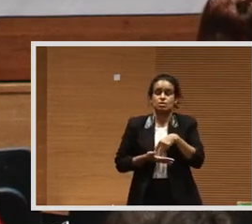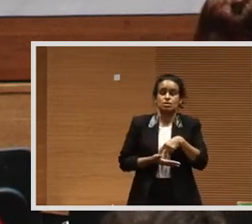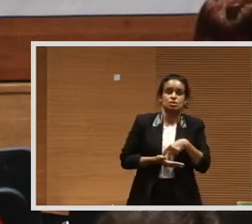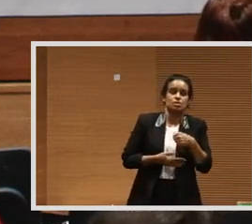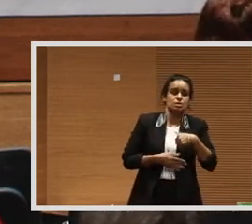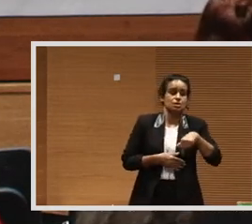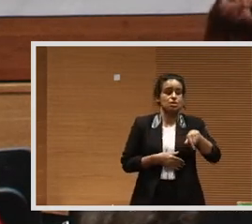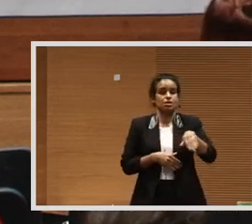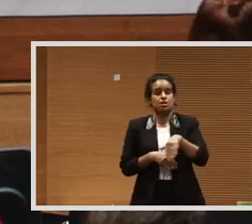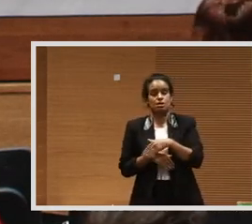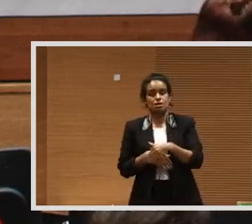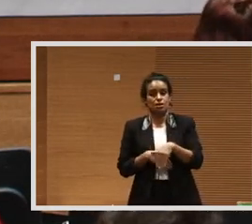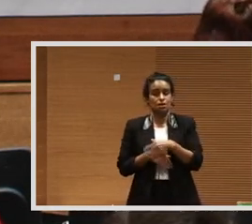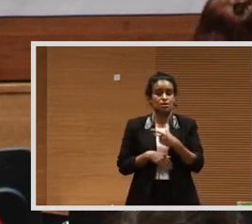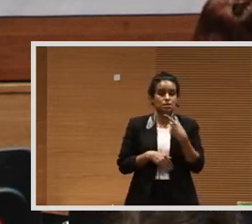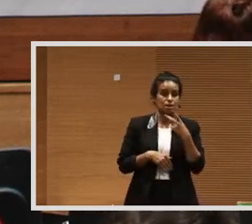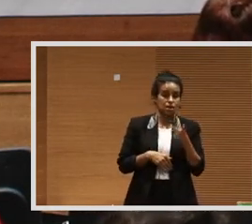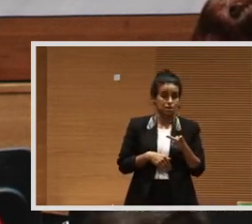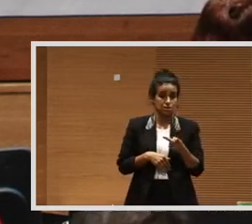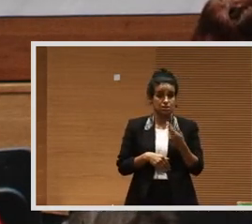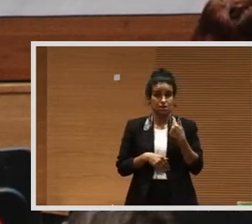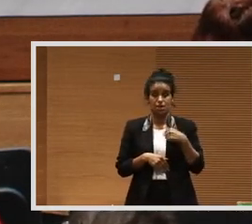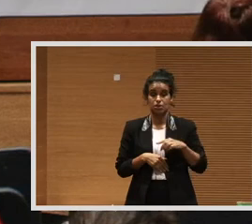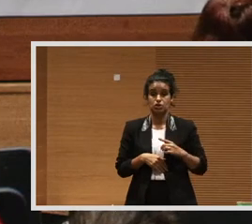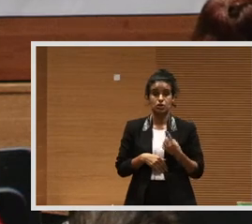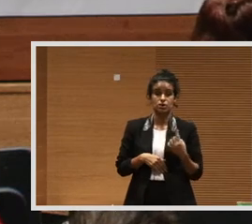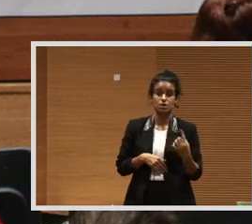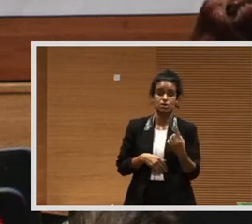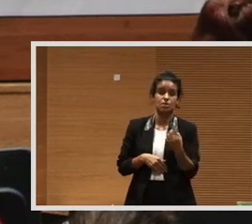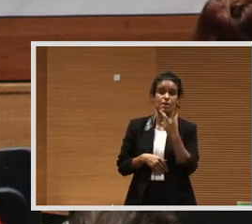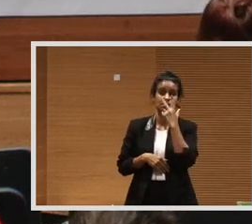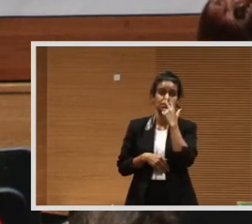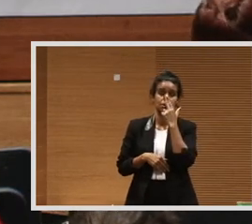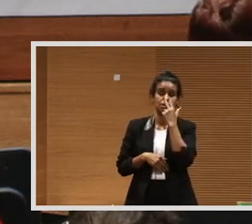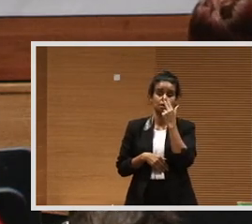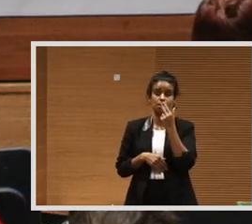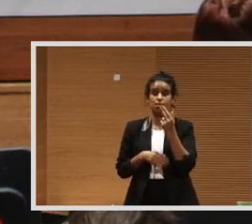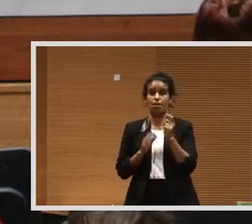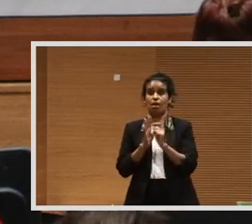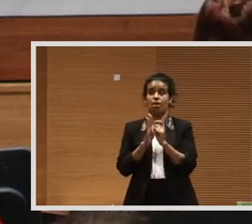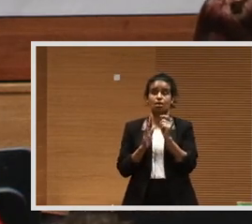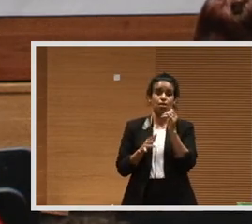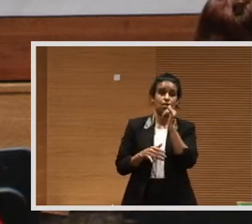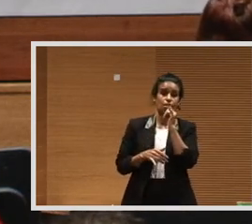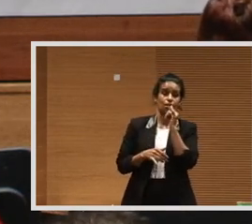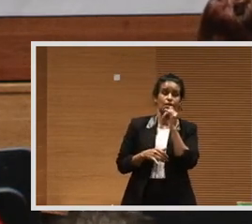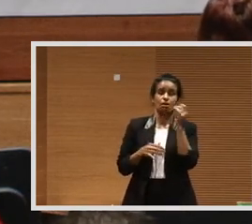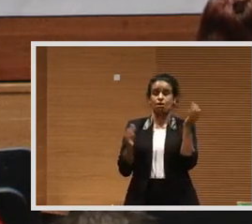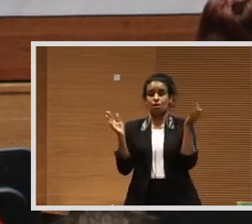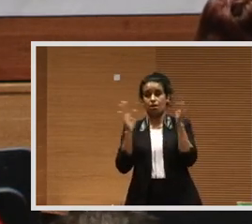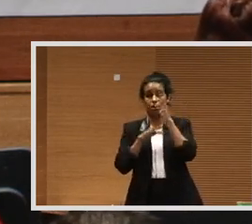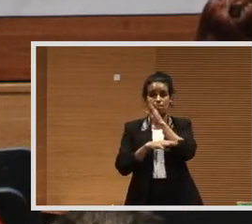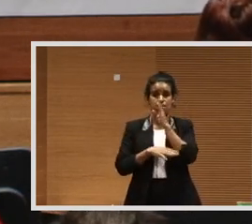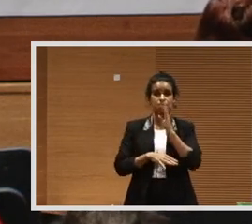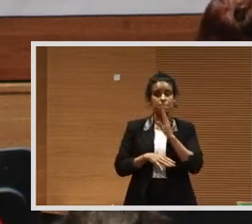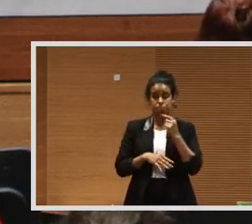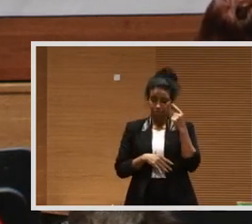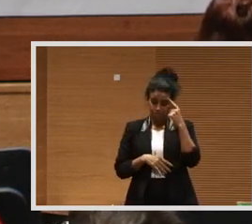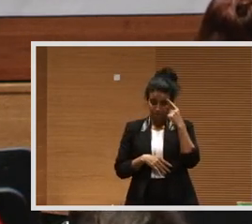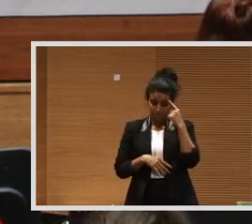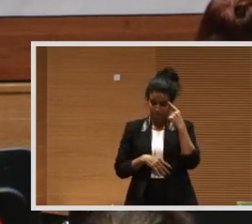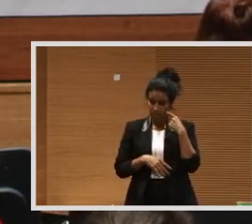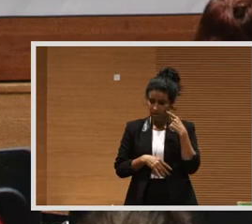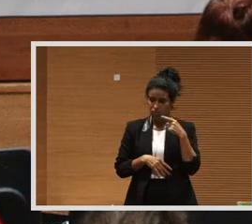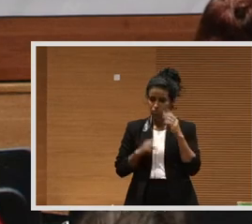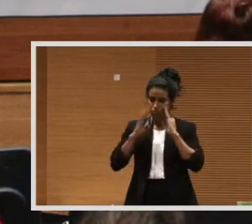saia sozinho daquele jeito, dopado. Então, assim, vocês foram falando isso, eu fui lembrando dessas questões e pensar nesse